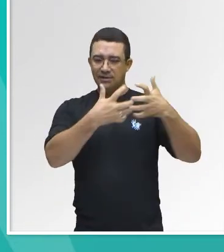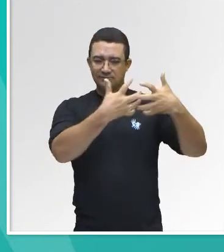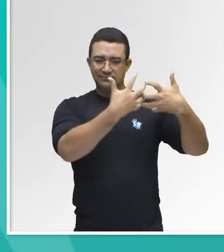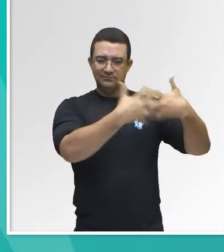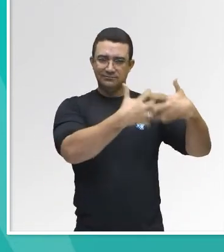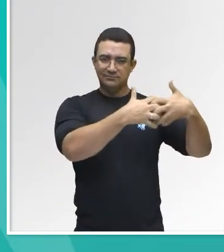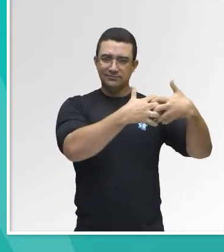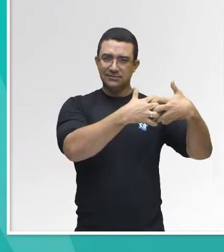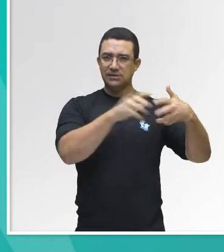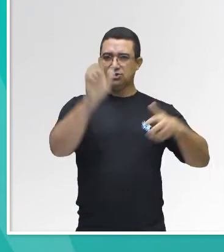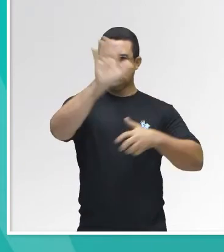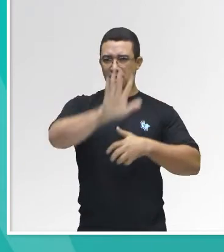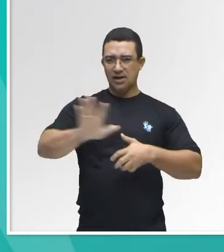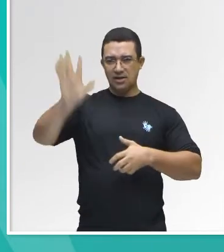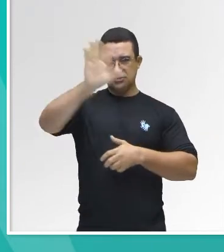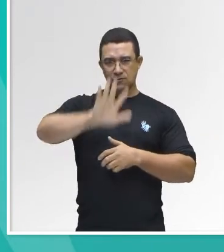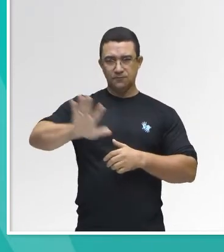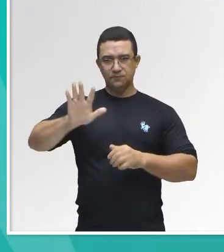generalização.